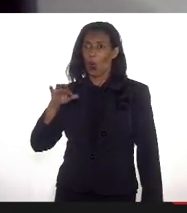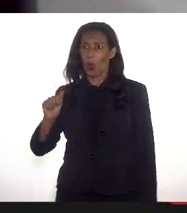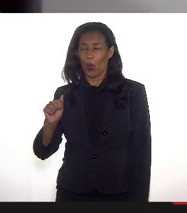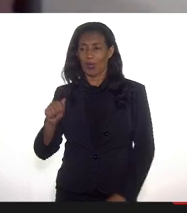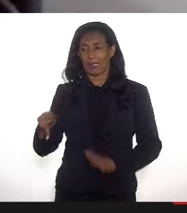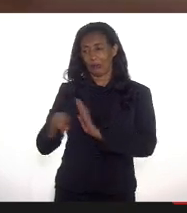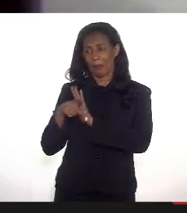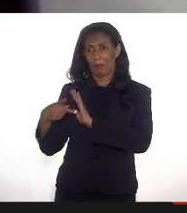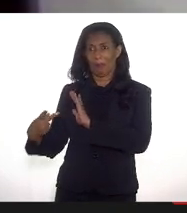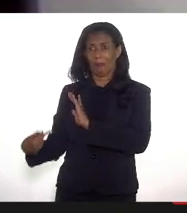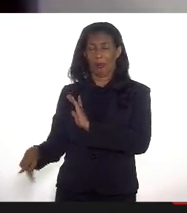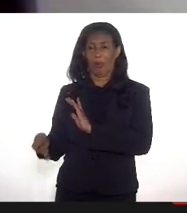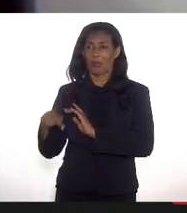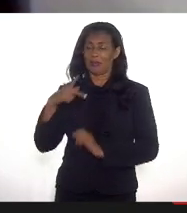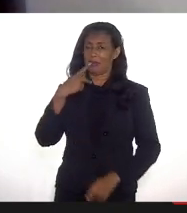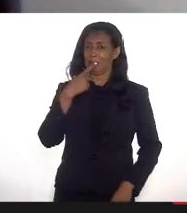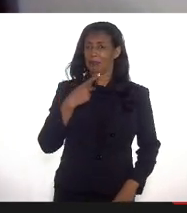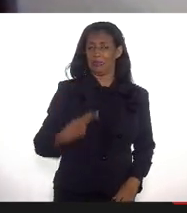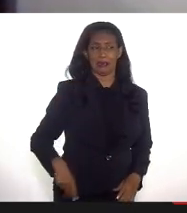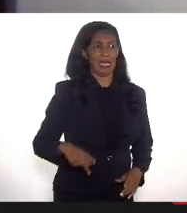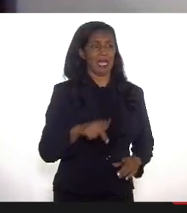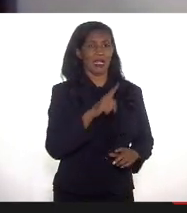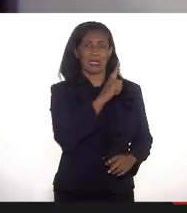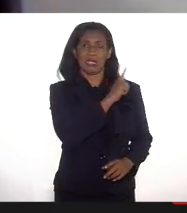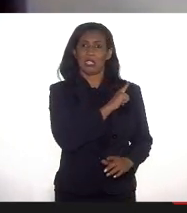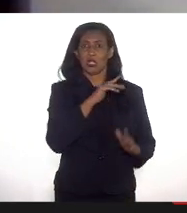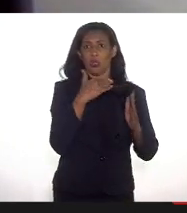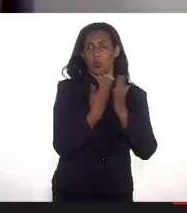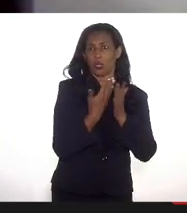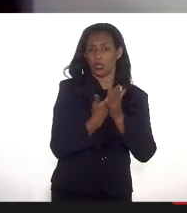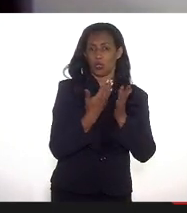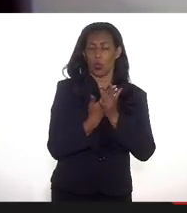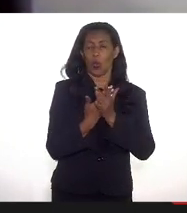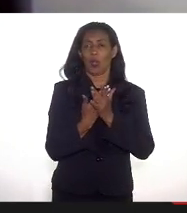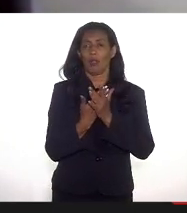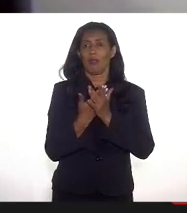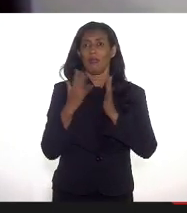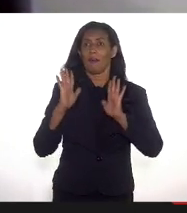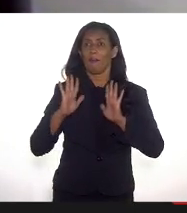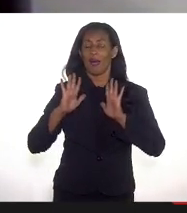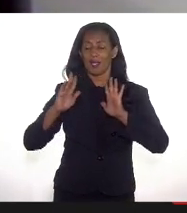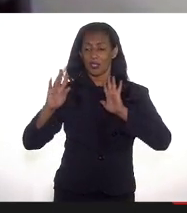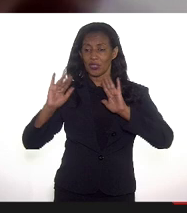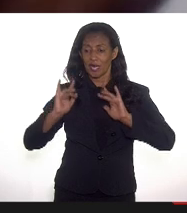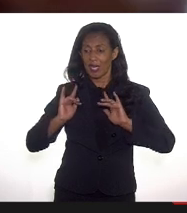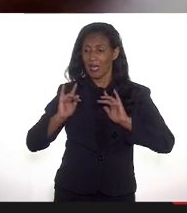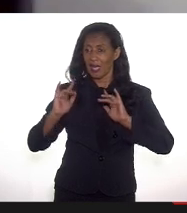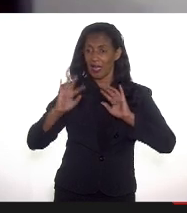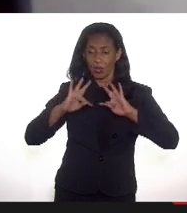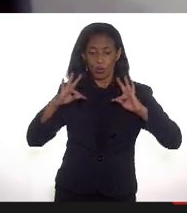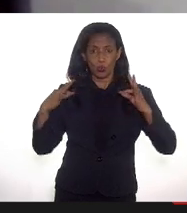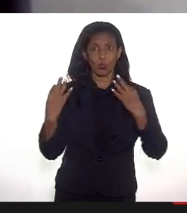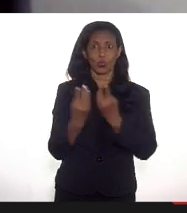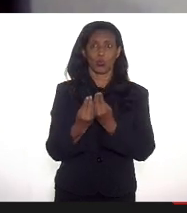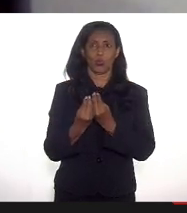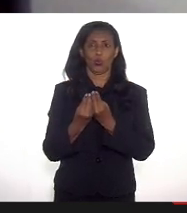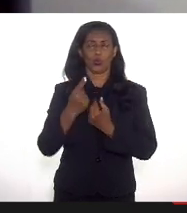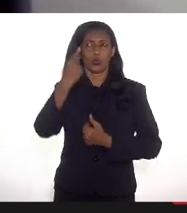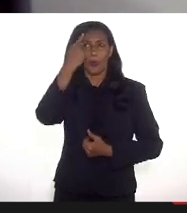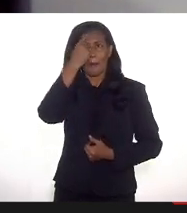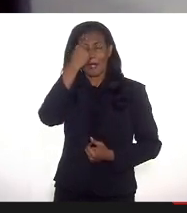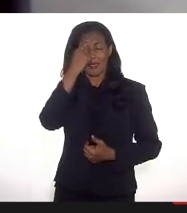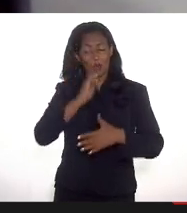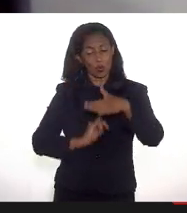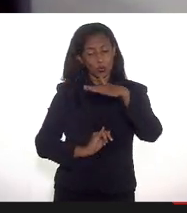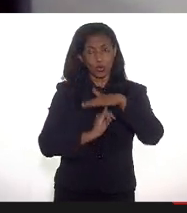da DDE, nem da presidência, nem da gestão da escola, mas que é infraestrutural e que a gente precisa pensar enquanto